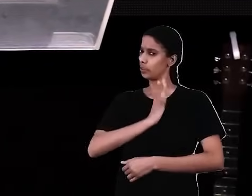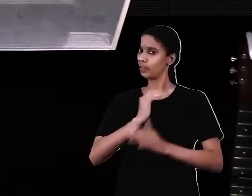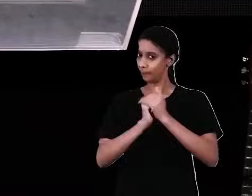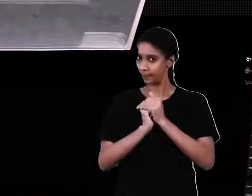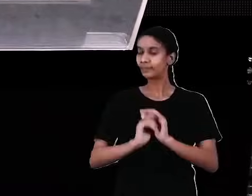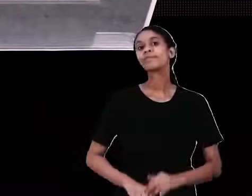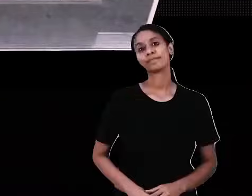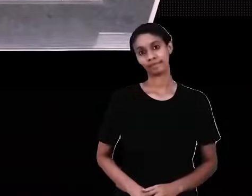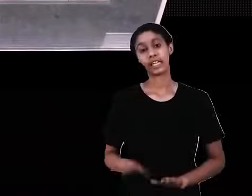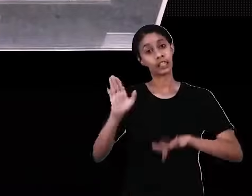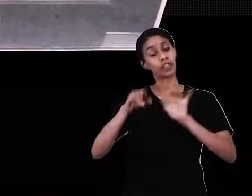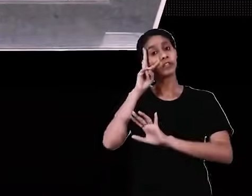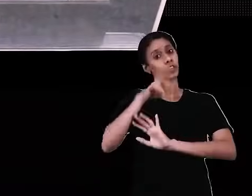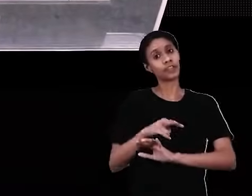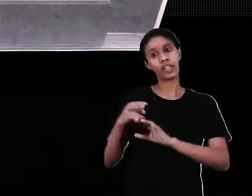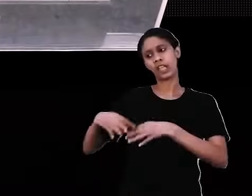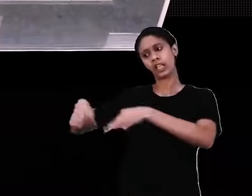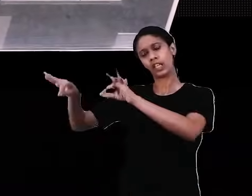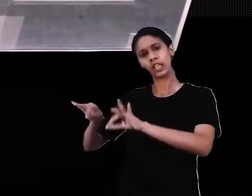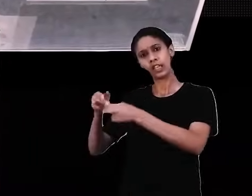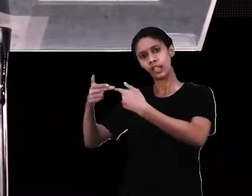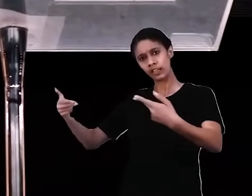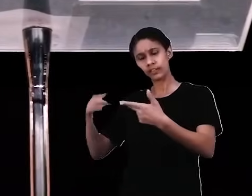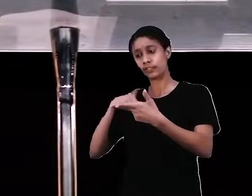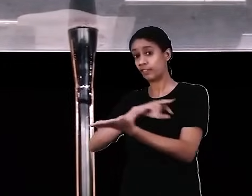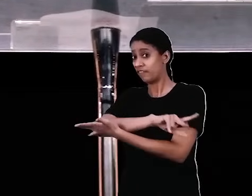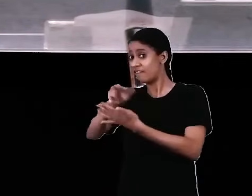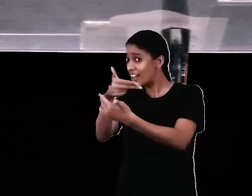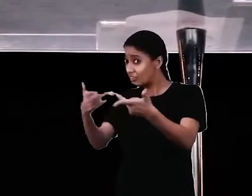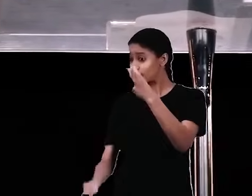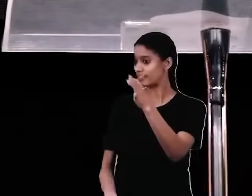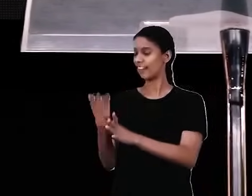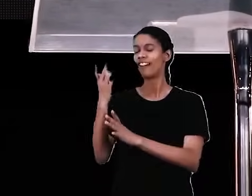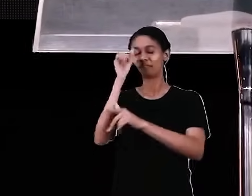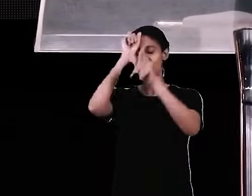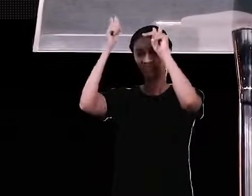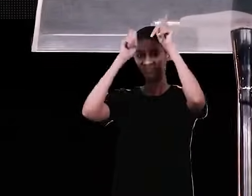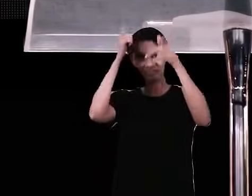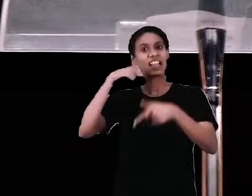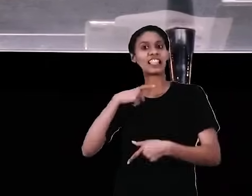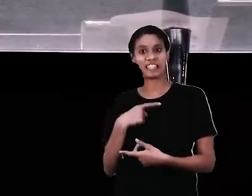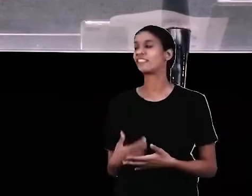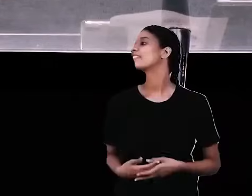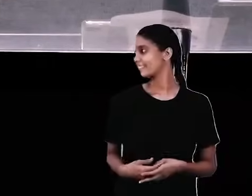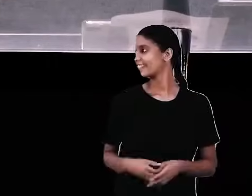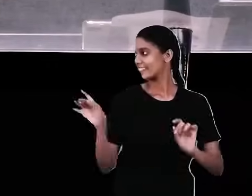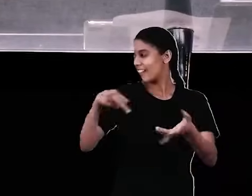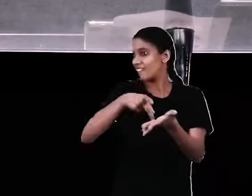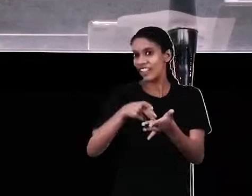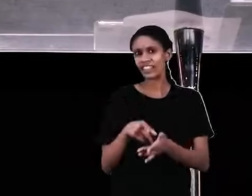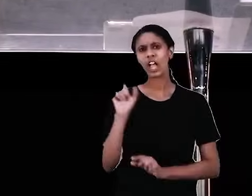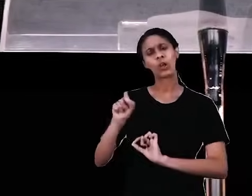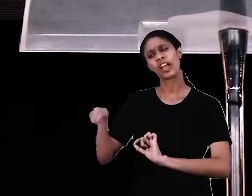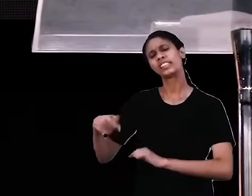Talvez vocês estejam vendo essa concha aqui. Durante o ano inteiro nós tivemos vários elementos de criatividade. Foi ou não foi, gente? Pra gente isso aqui é uma